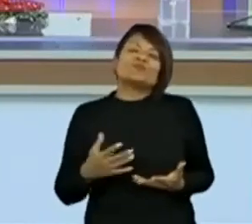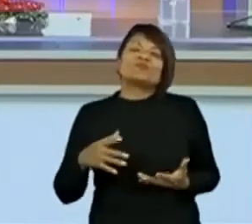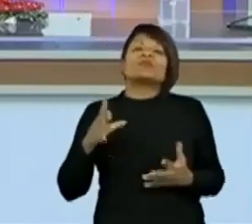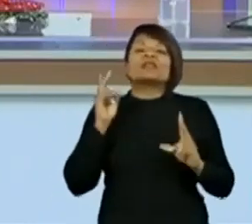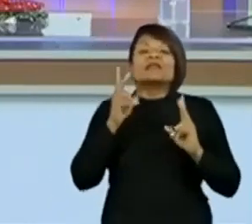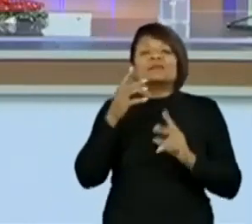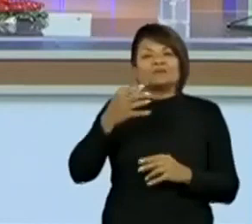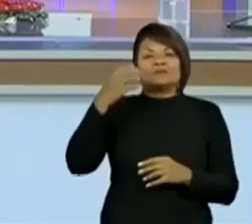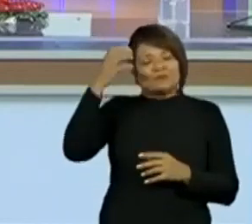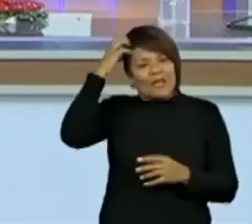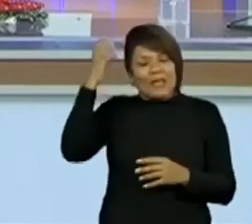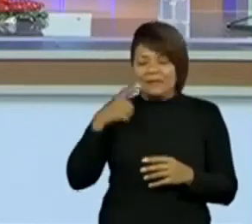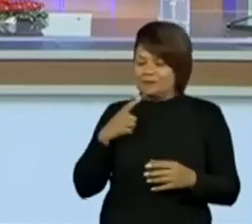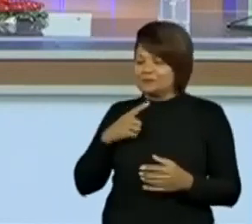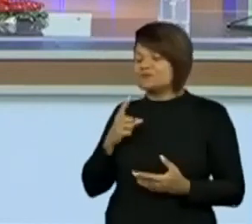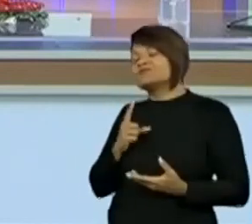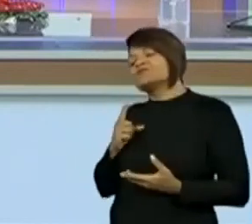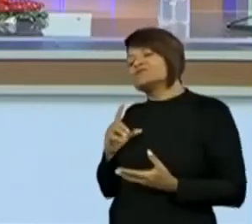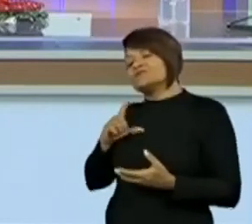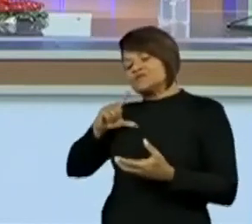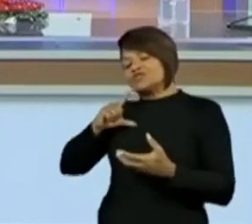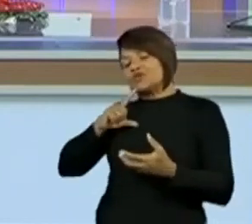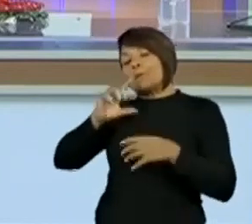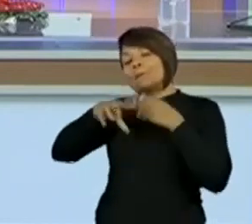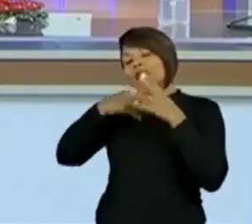muito valioso, embrulhado.